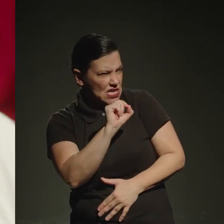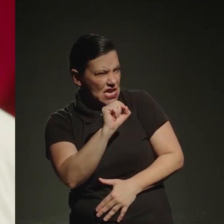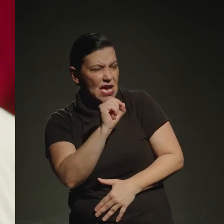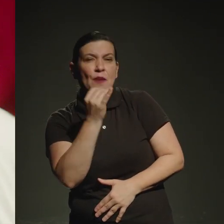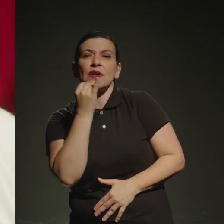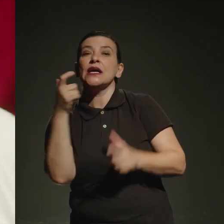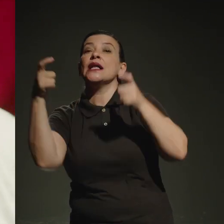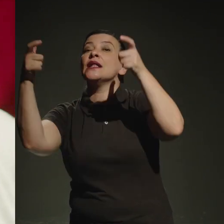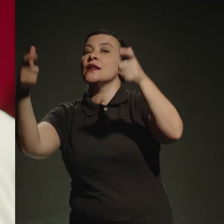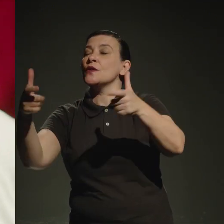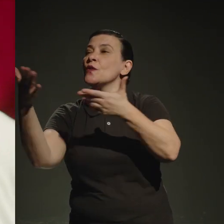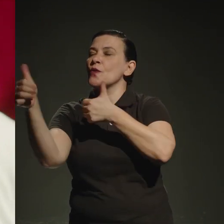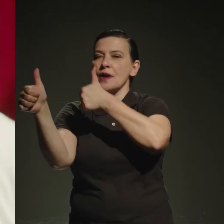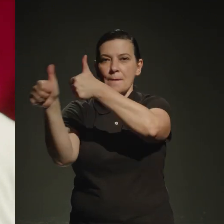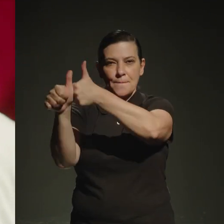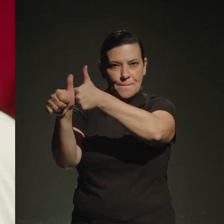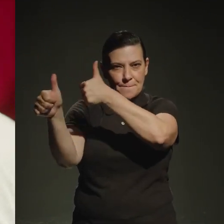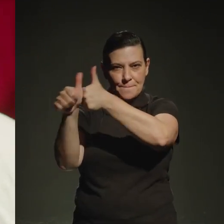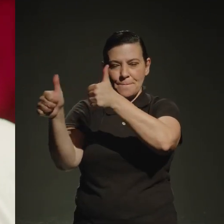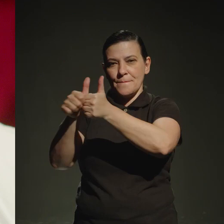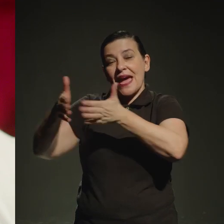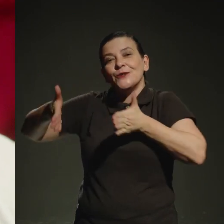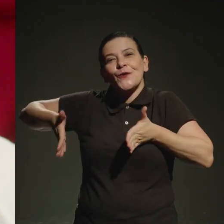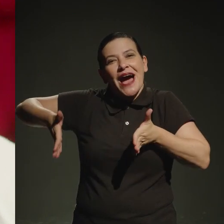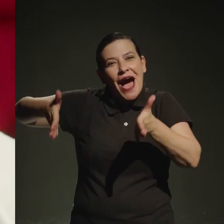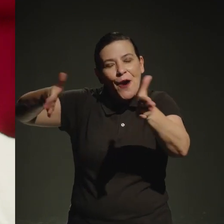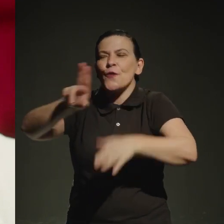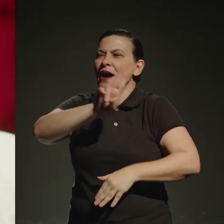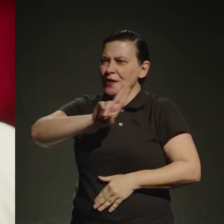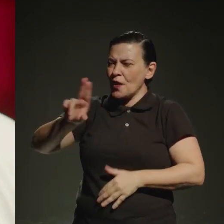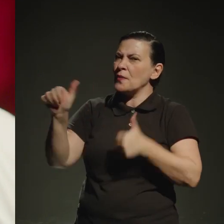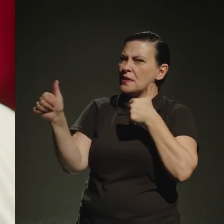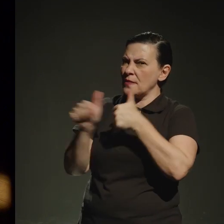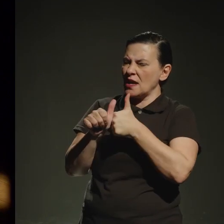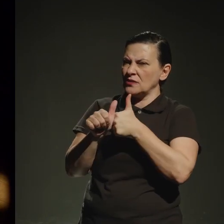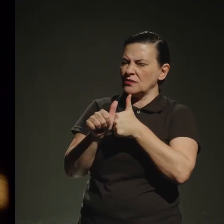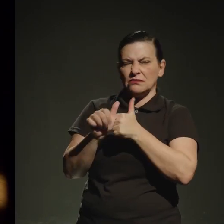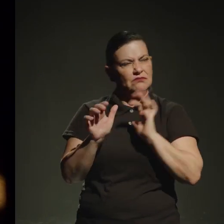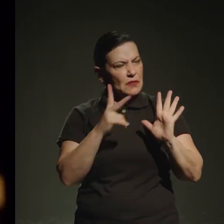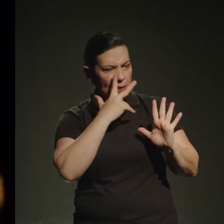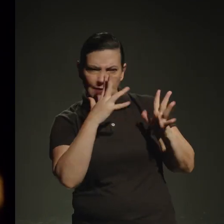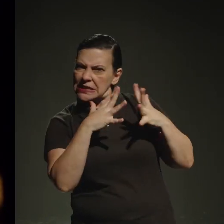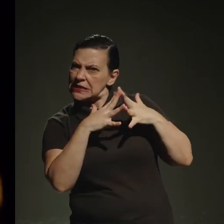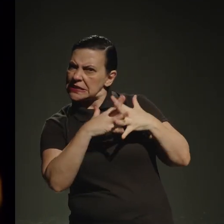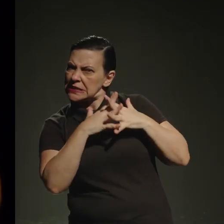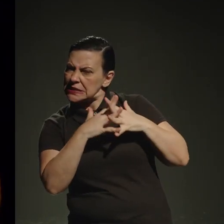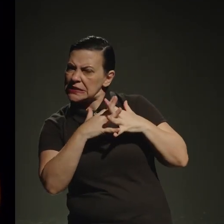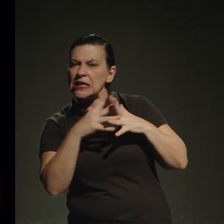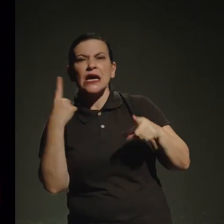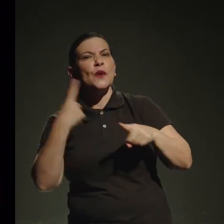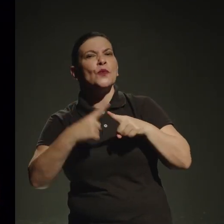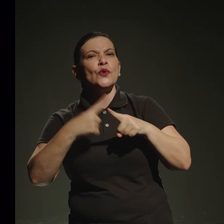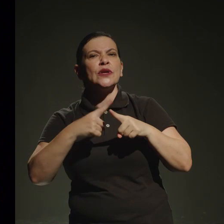guapo. O quê? Estalagem O Rendezvous de Javali? Mas deve haver algum equívoco.